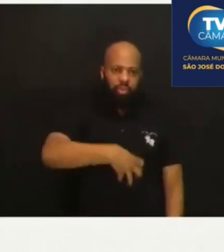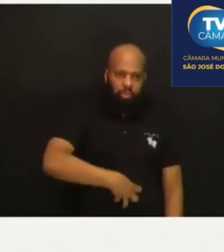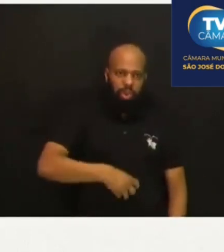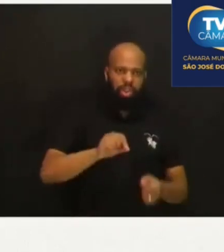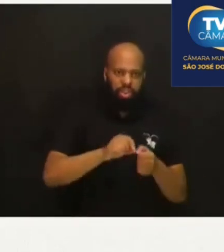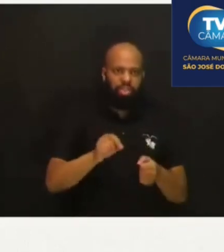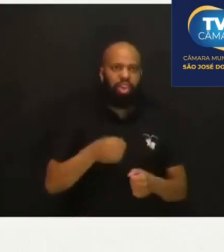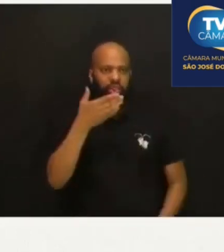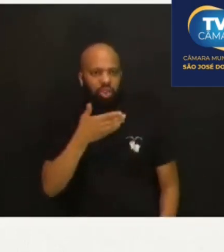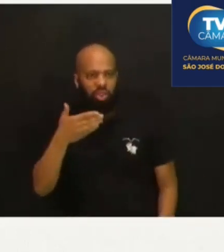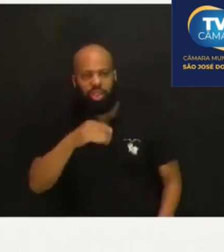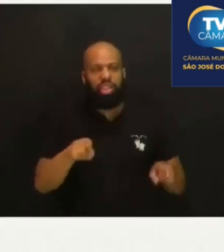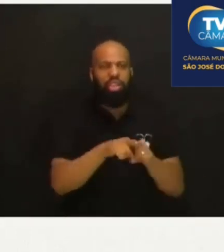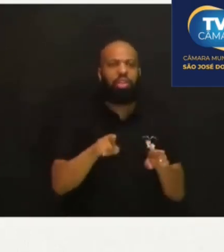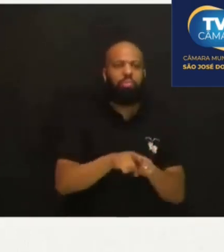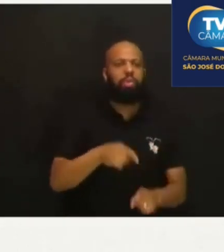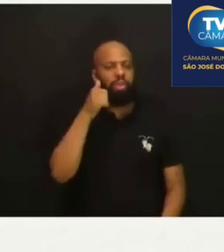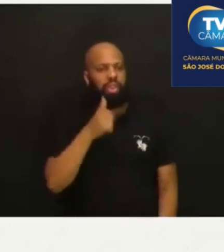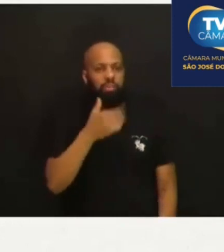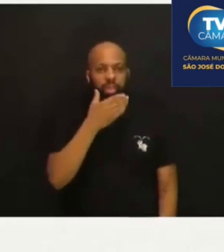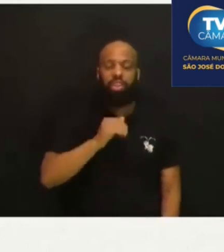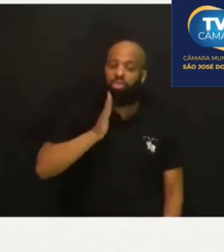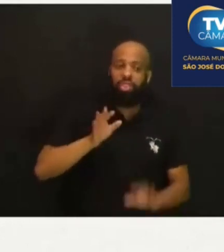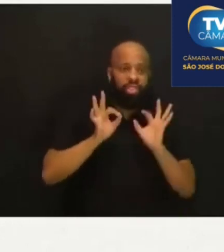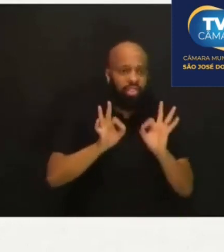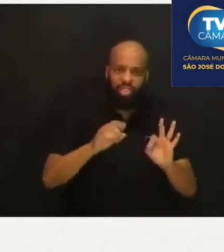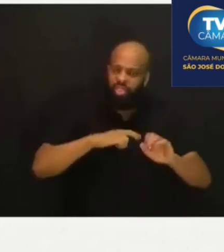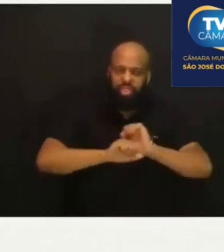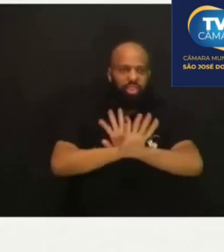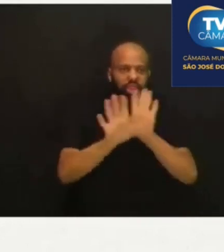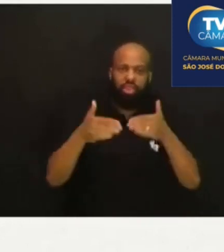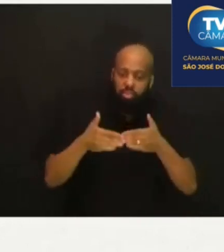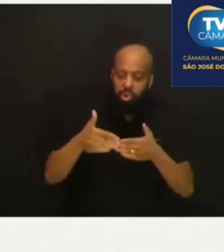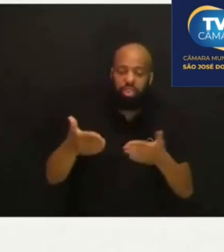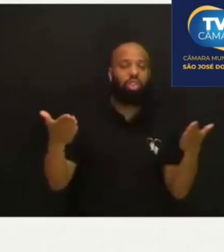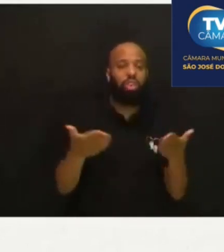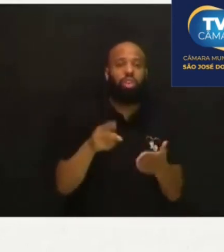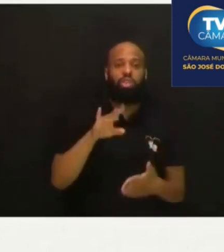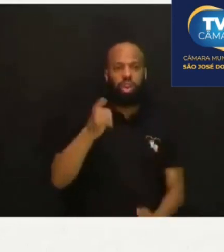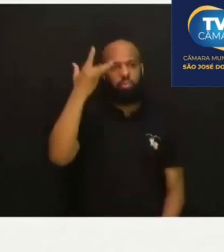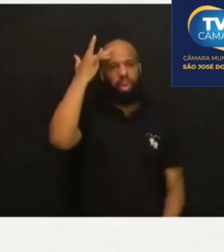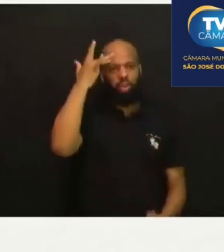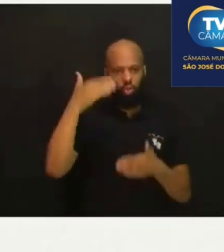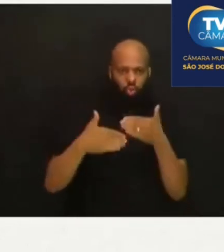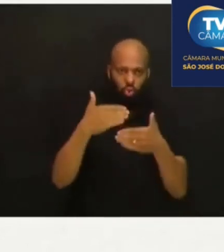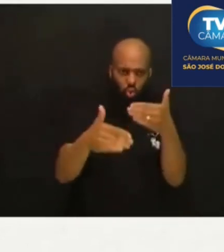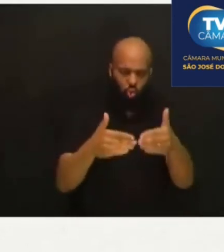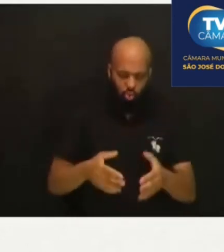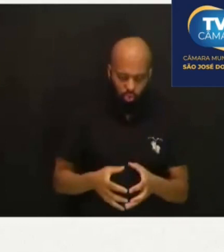sexo definido, com tudo muito claro. A partir daqui haverá um amadurecimento, mas não